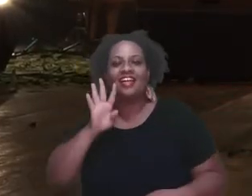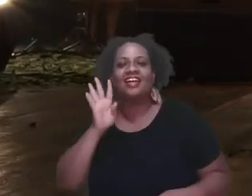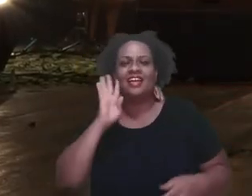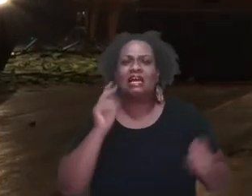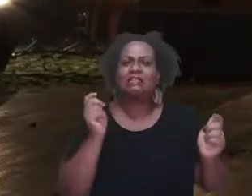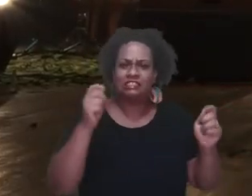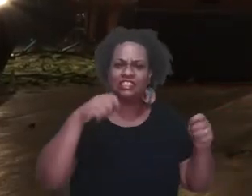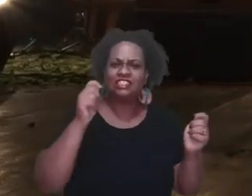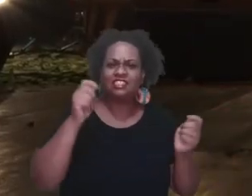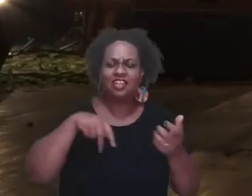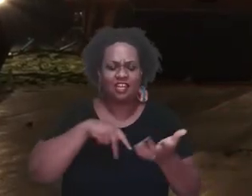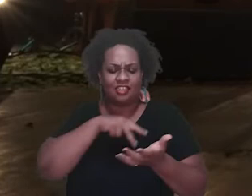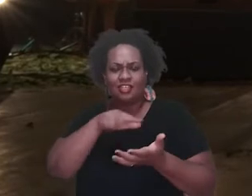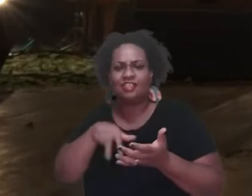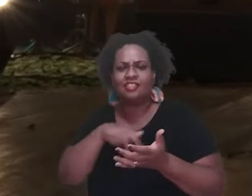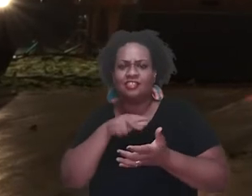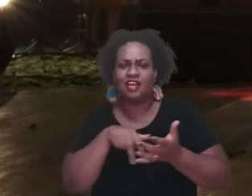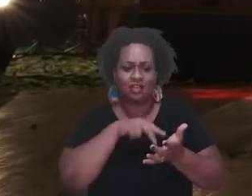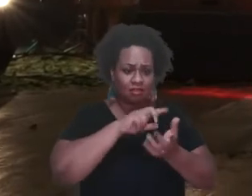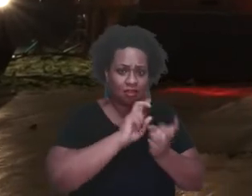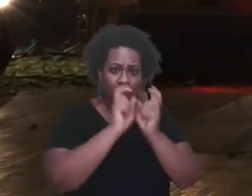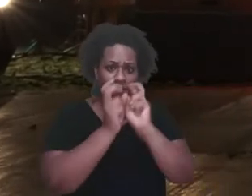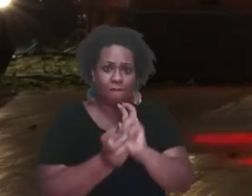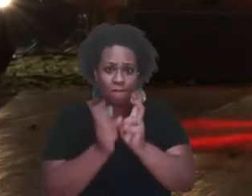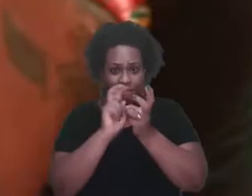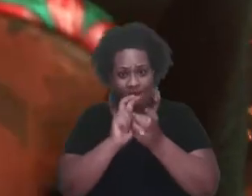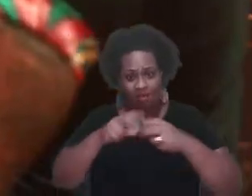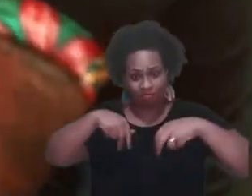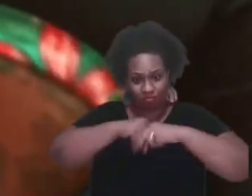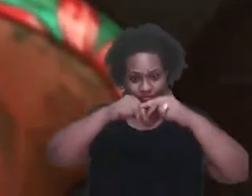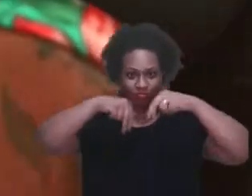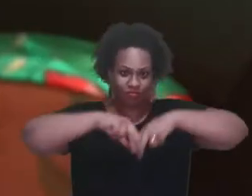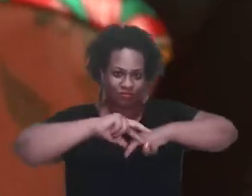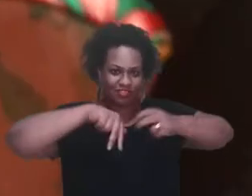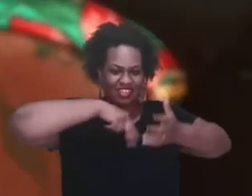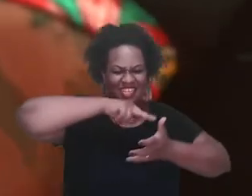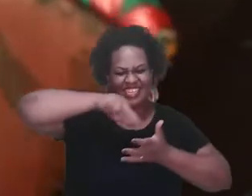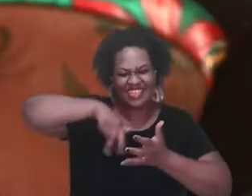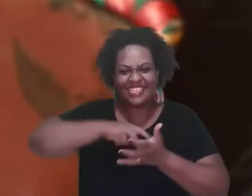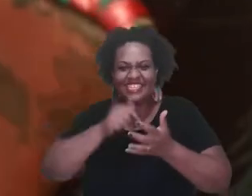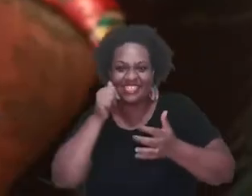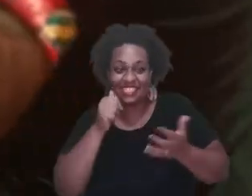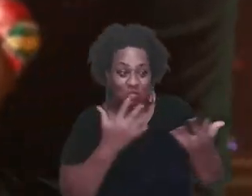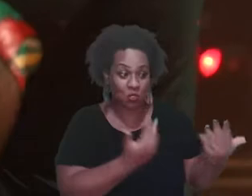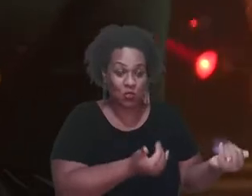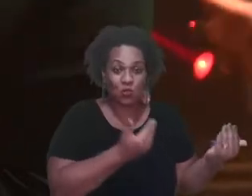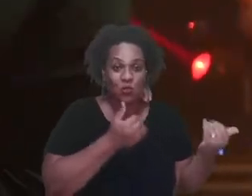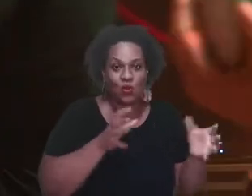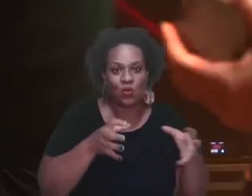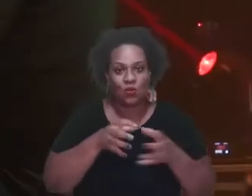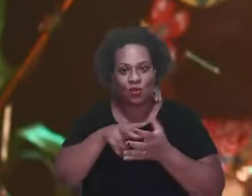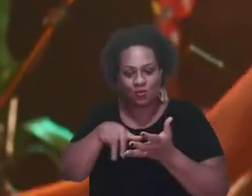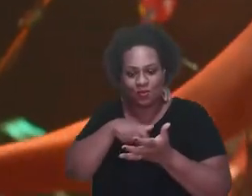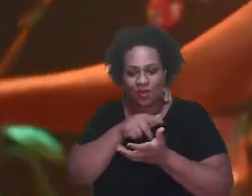Dá para jogar e tampar dá para dar uma pernada obrigada também dá para dar a bolsa da carimbo